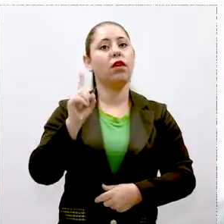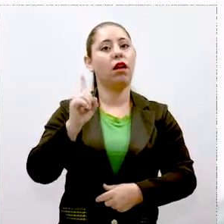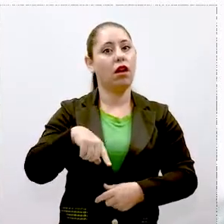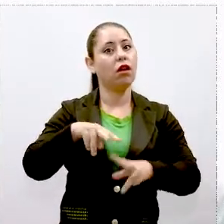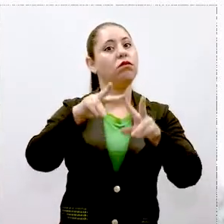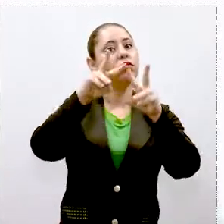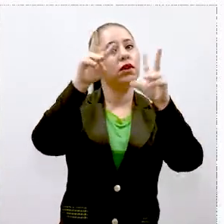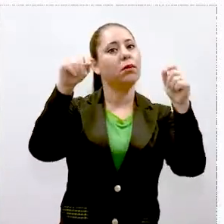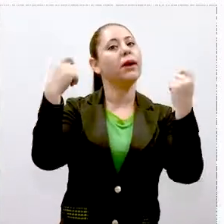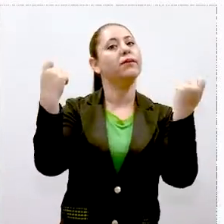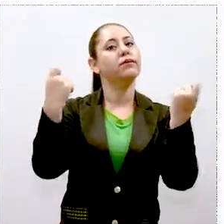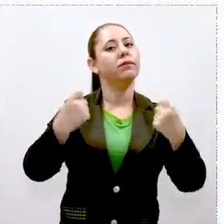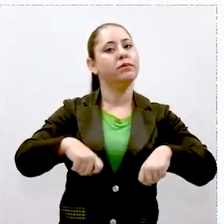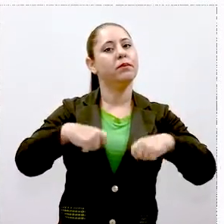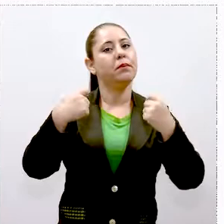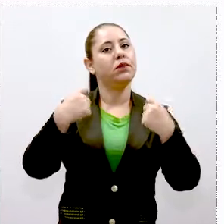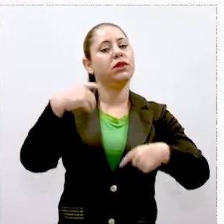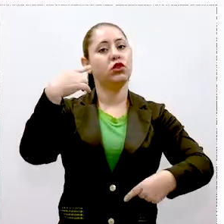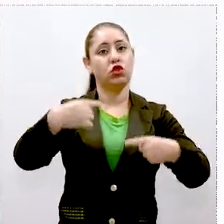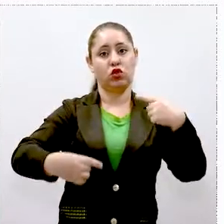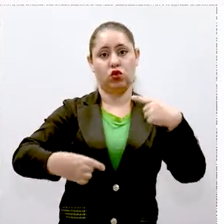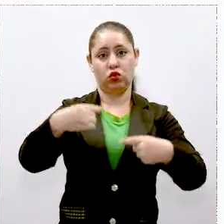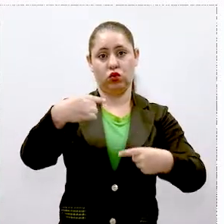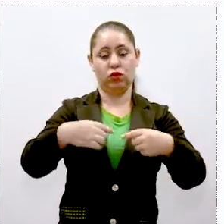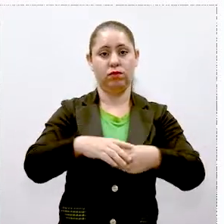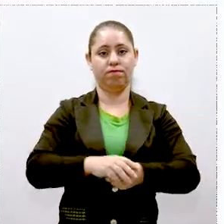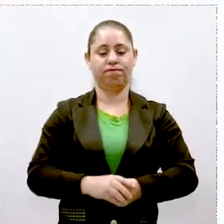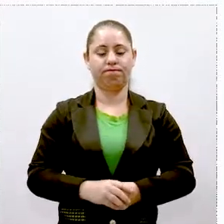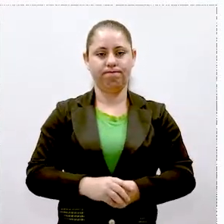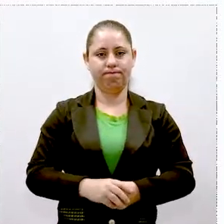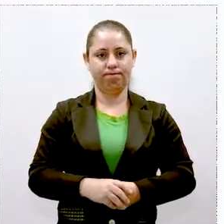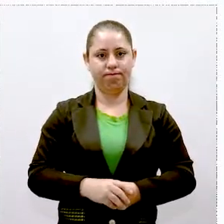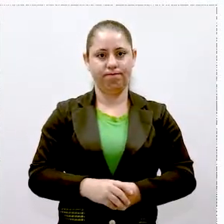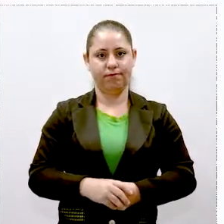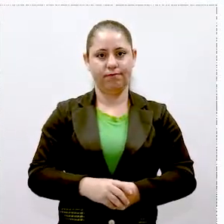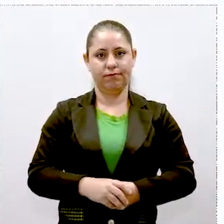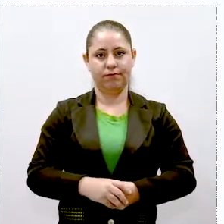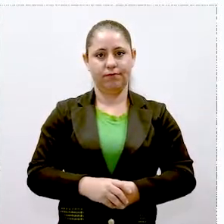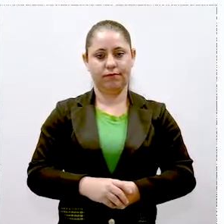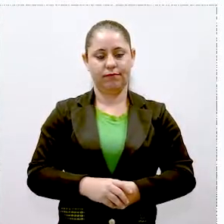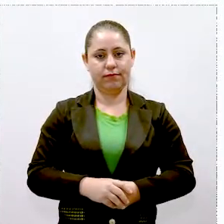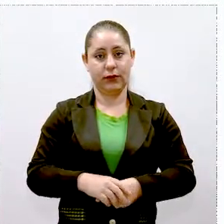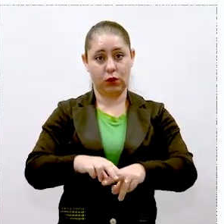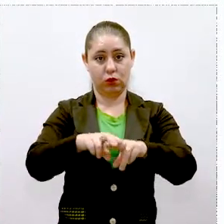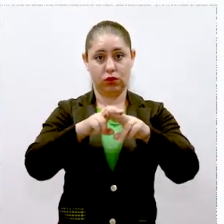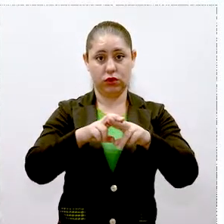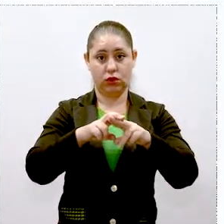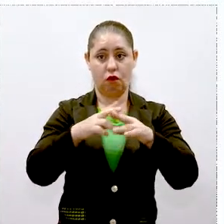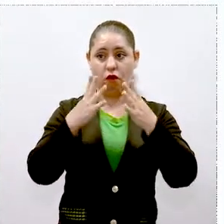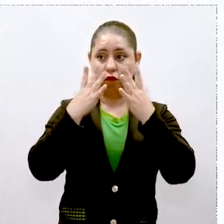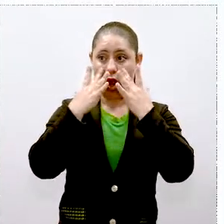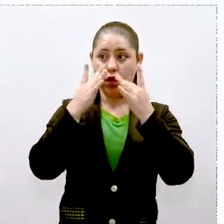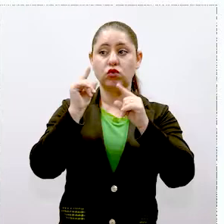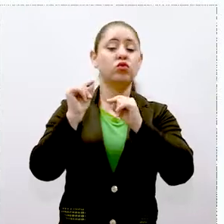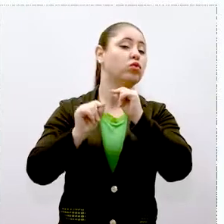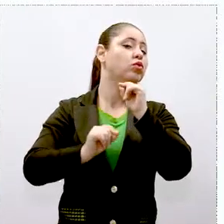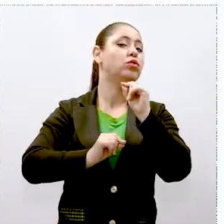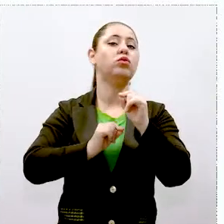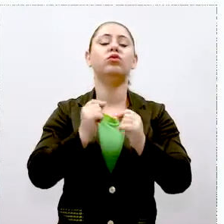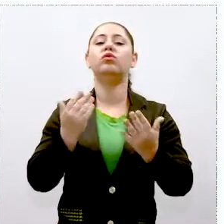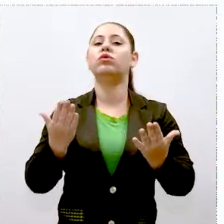Essa é uma grande questão que precisa ser debatida. Então, eu vejo